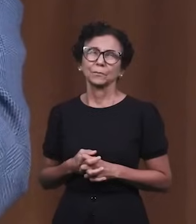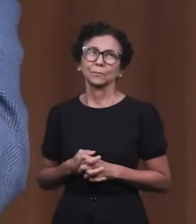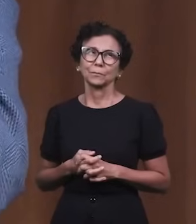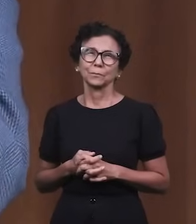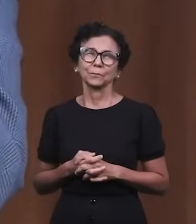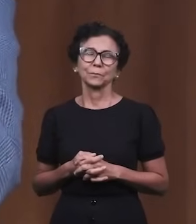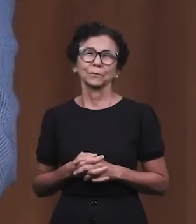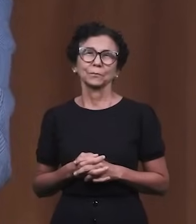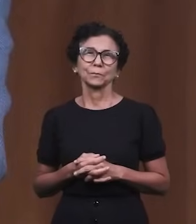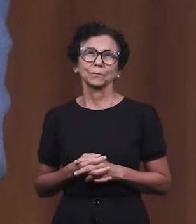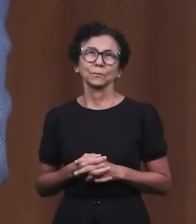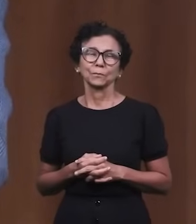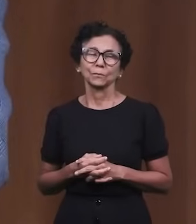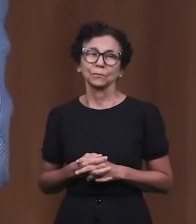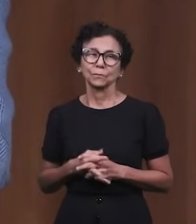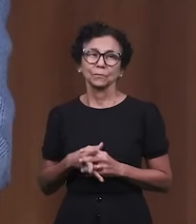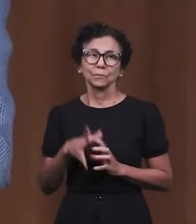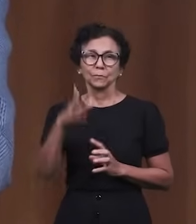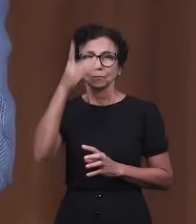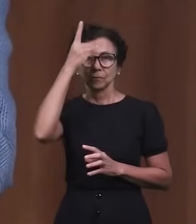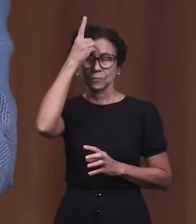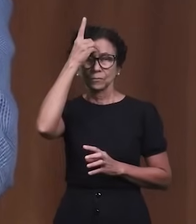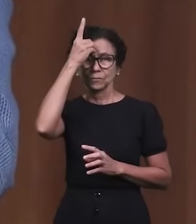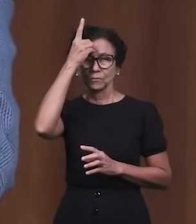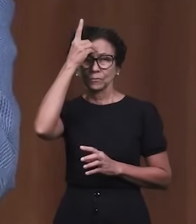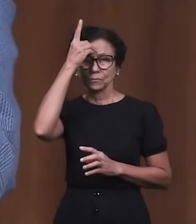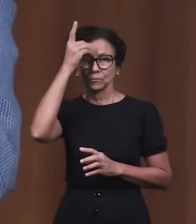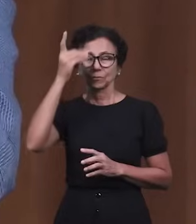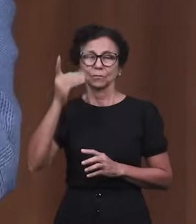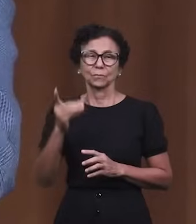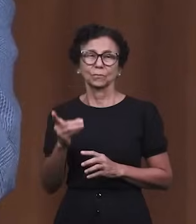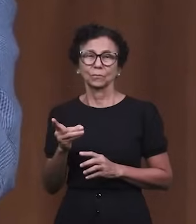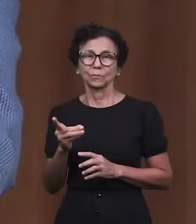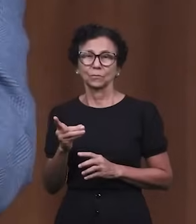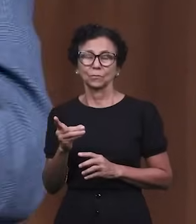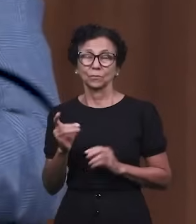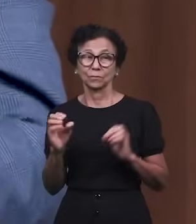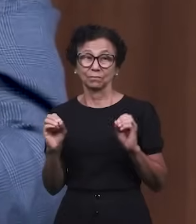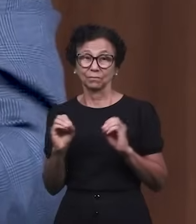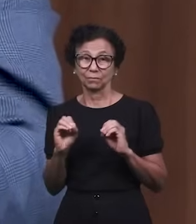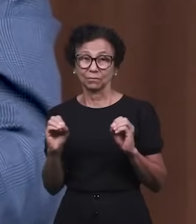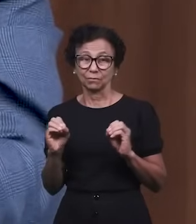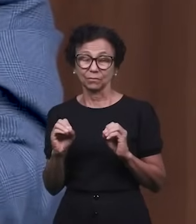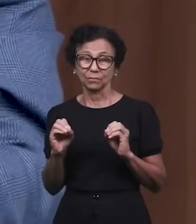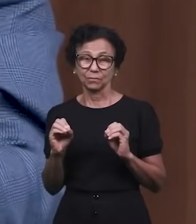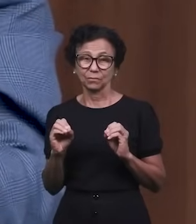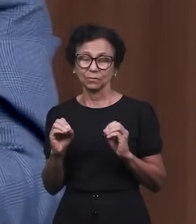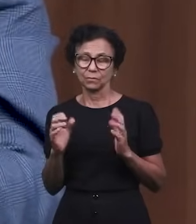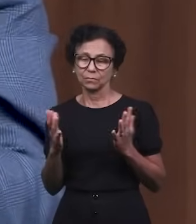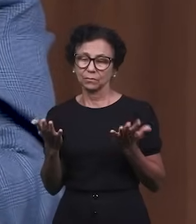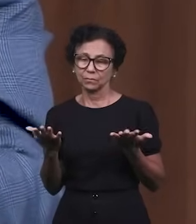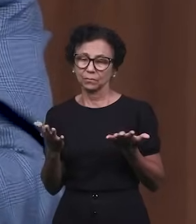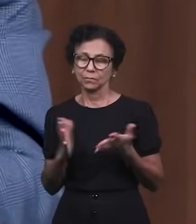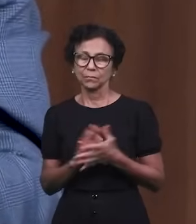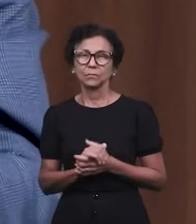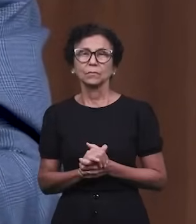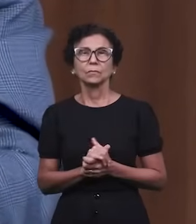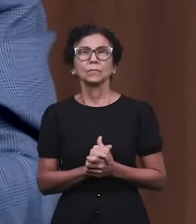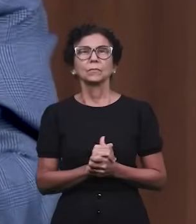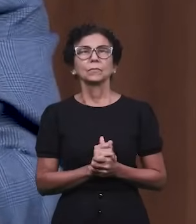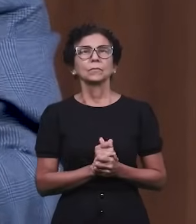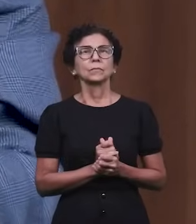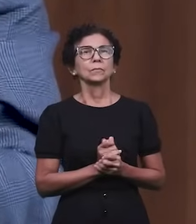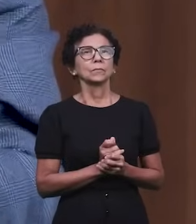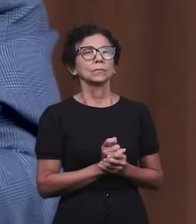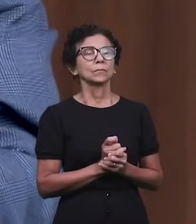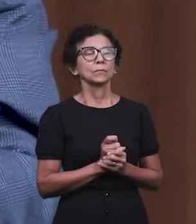Um culto de ceia, você não ter dons, você não pode ser Sérgio e